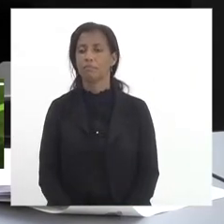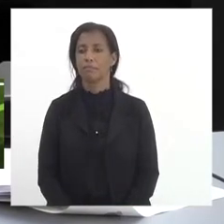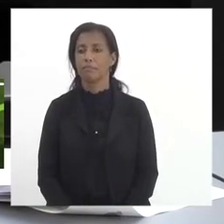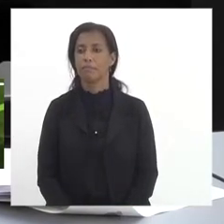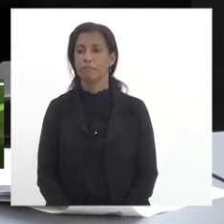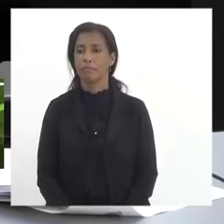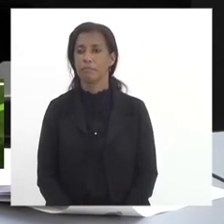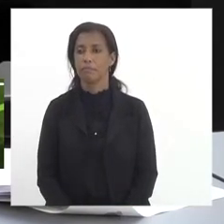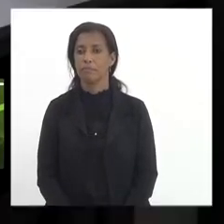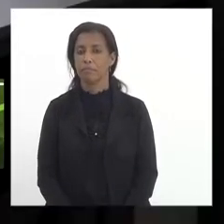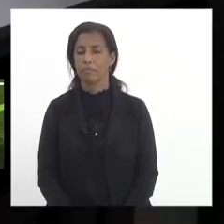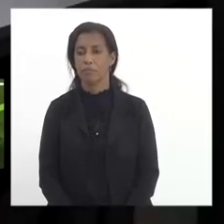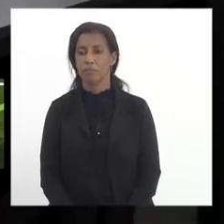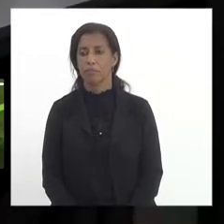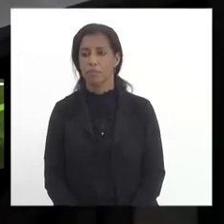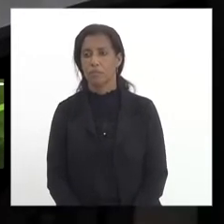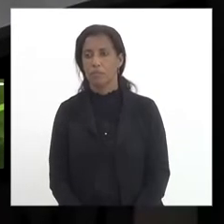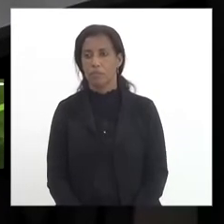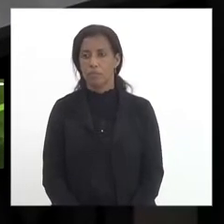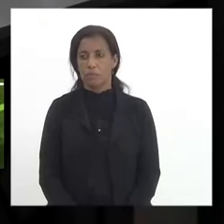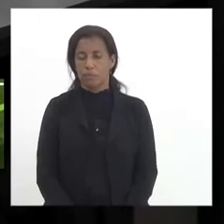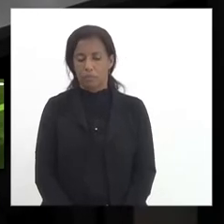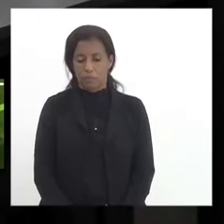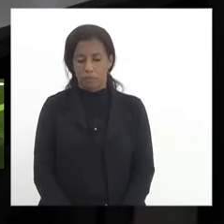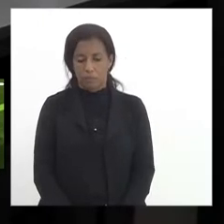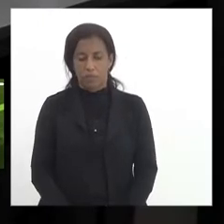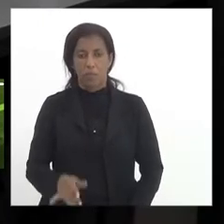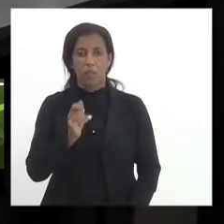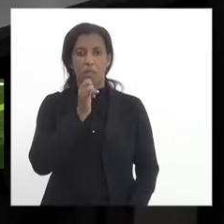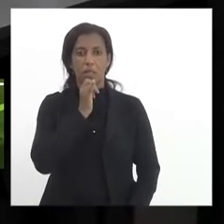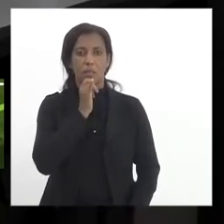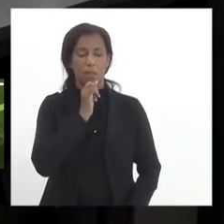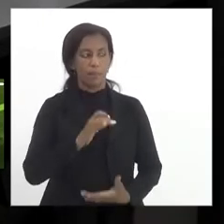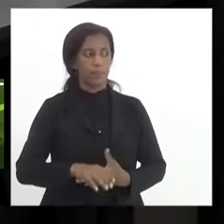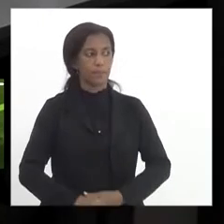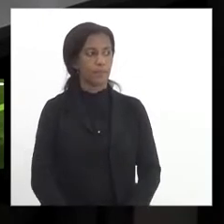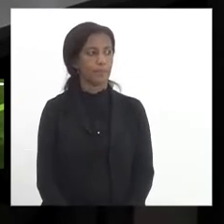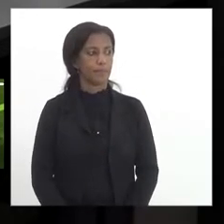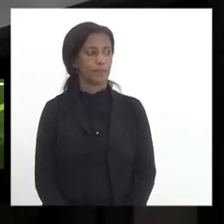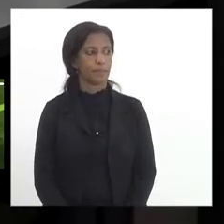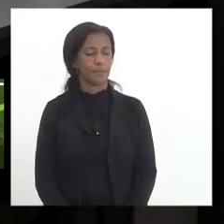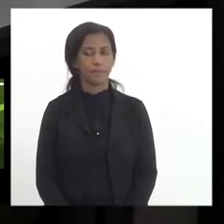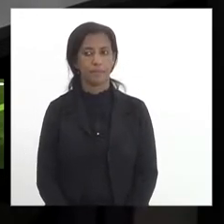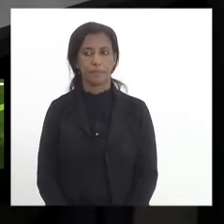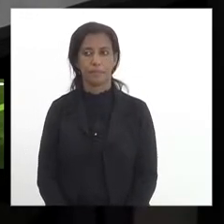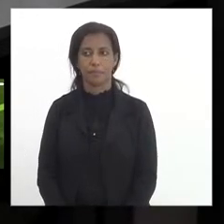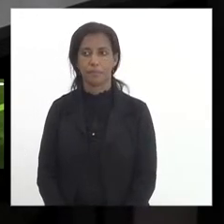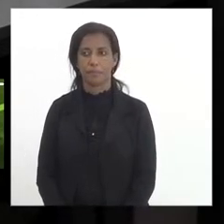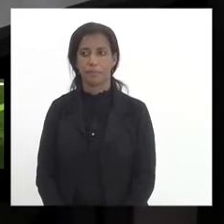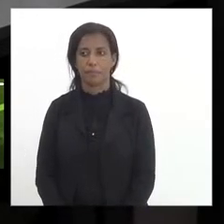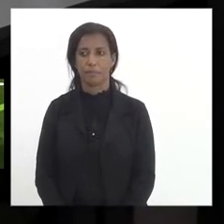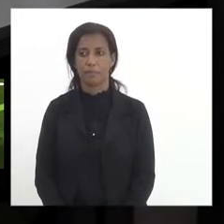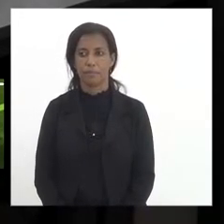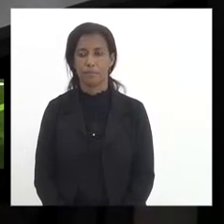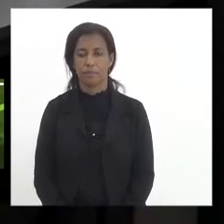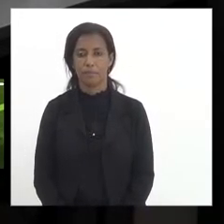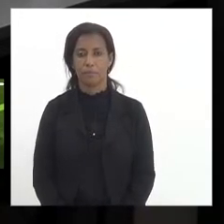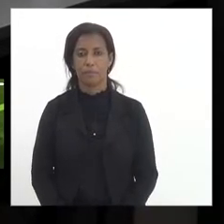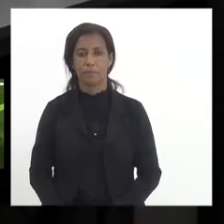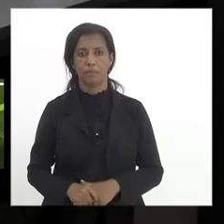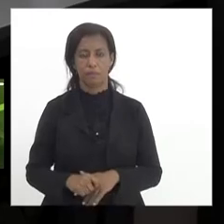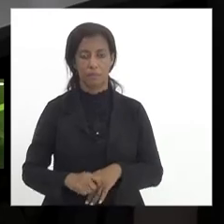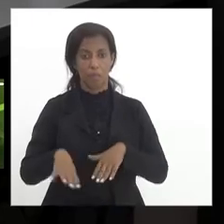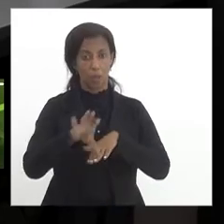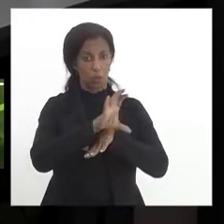Eu vou dar um exemplo, Mink, muito simples, de um tema que é muito caro para mim. No na Constituição, no